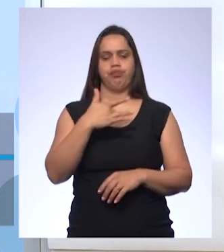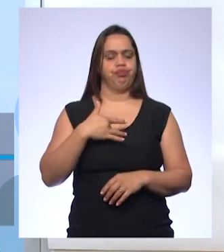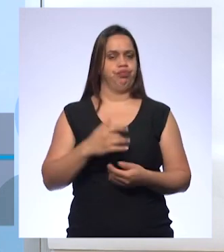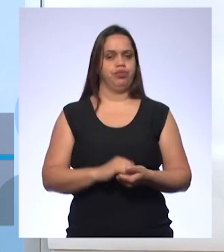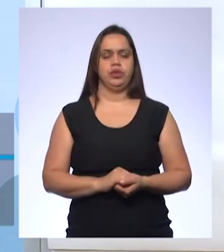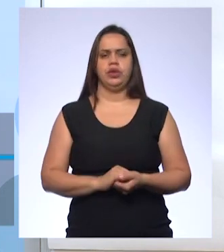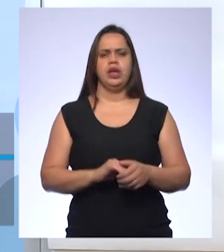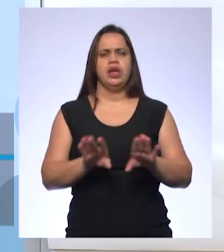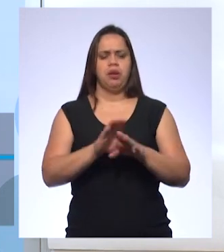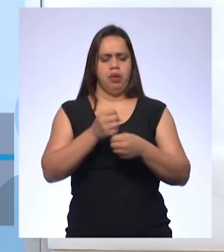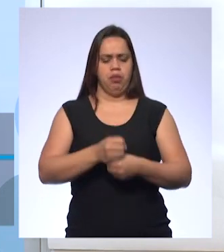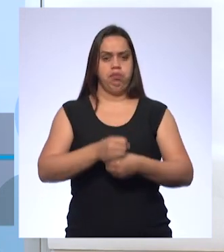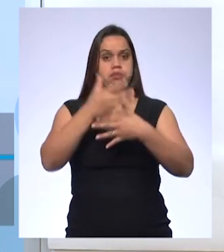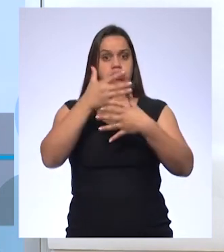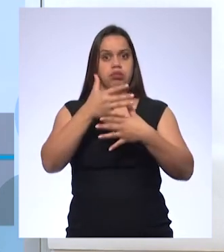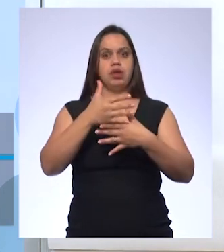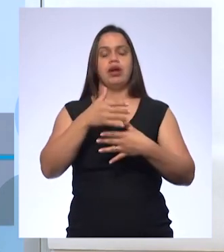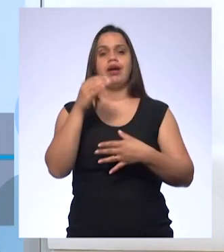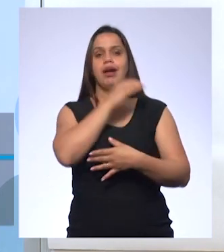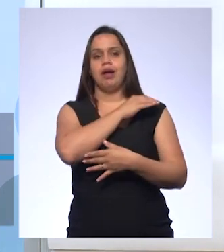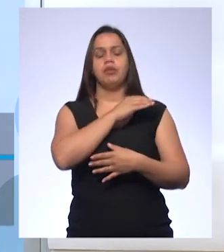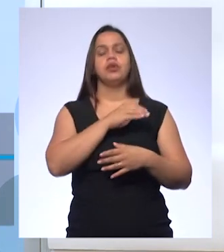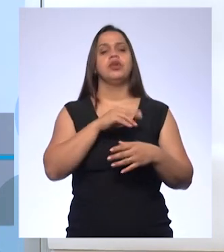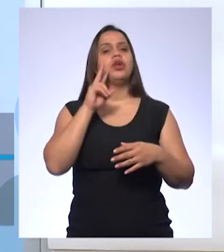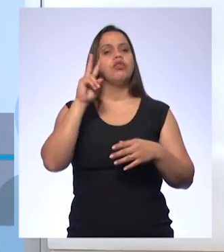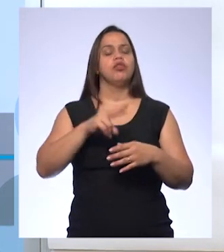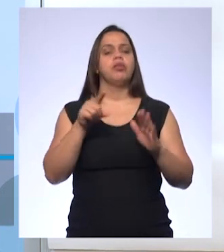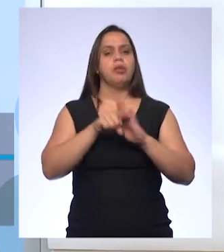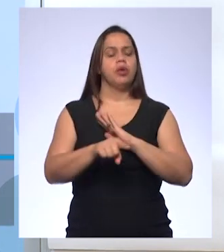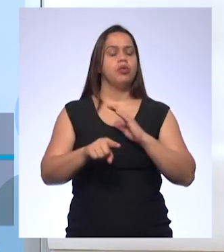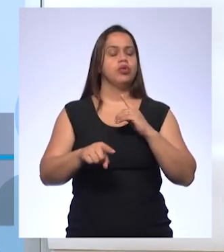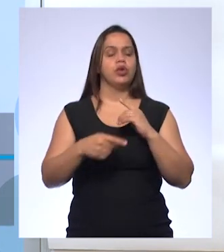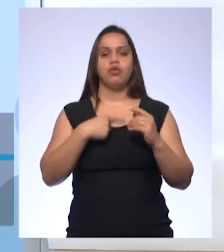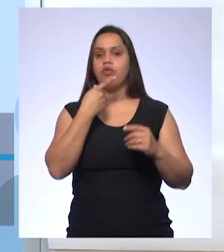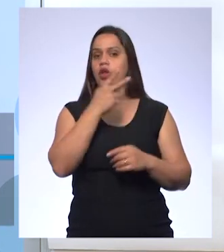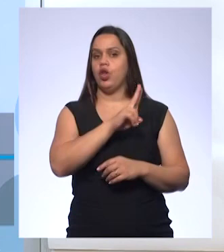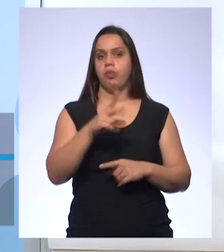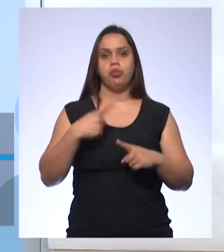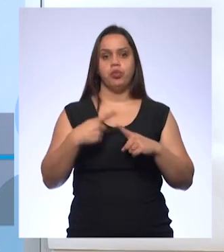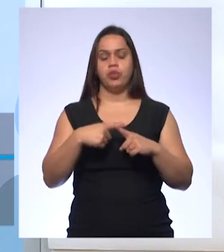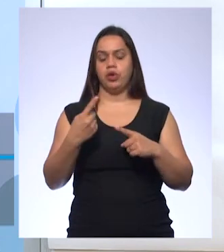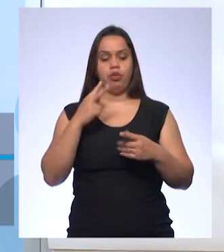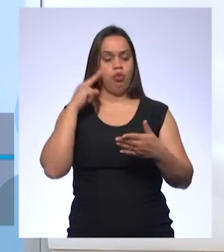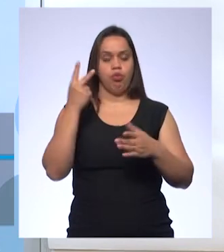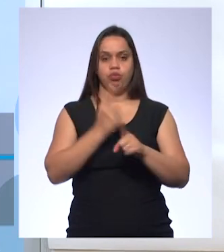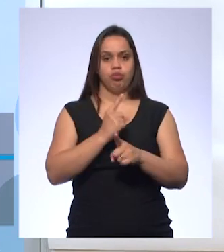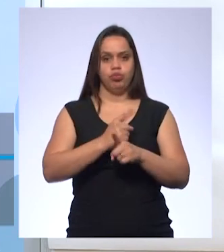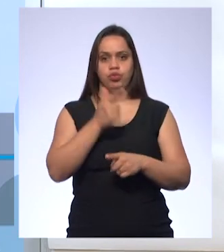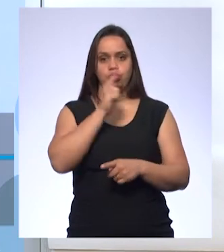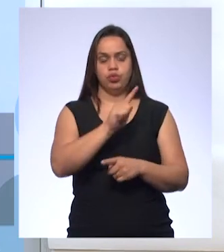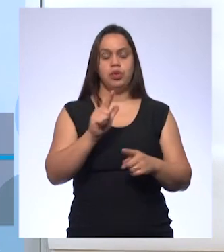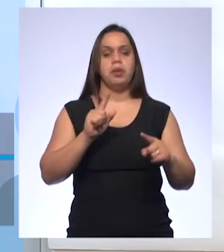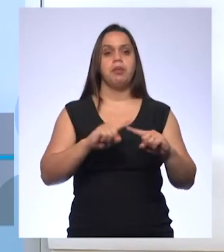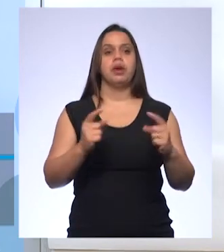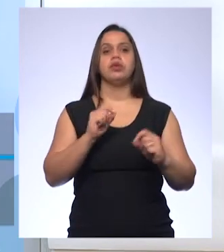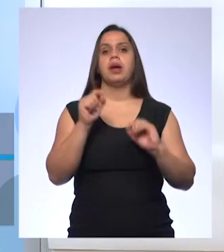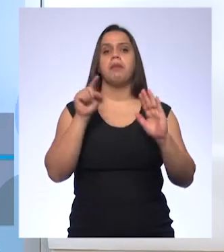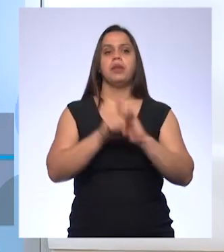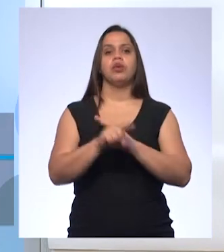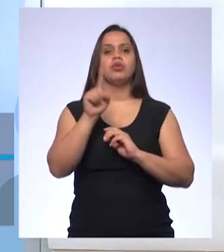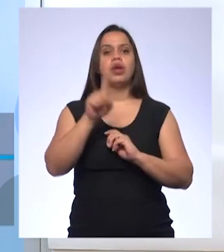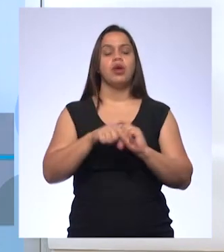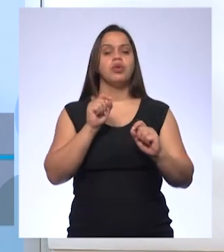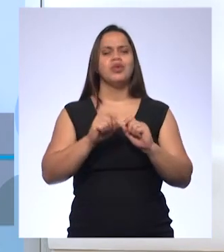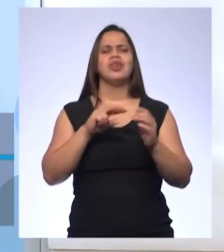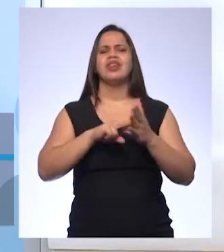segurado numa pergunta. Desculpa, eu não vou falar o nome porque pulou aqui. Mas a pergunta era o que é